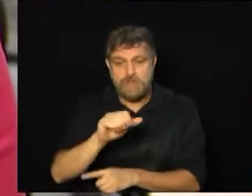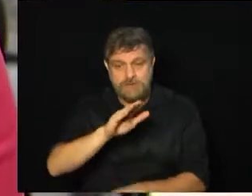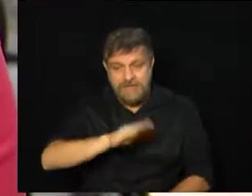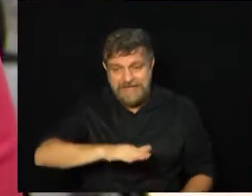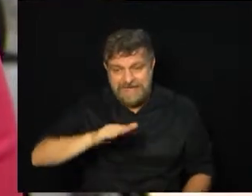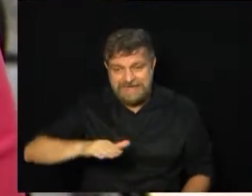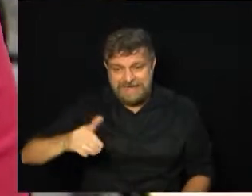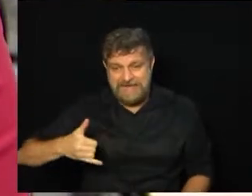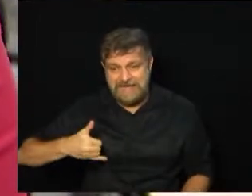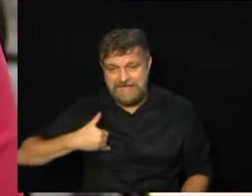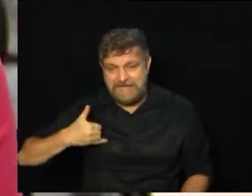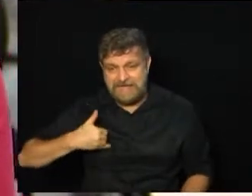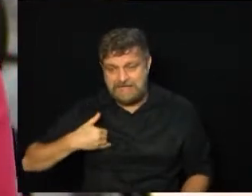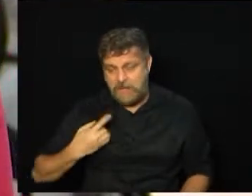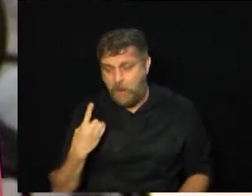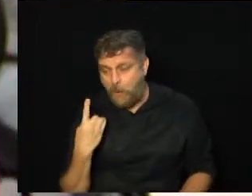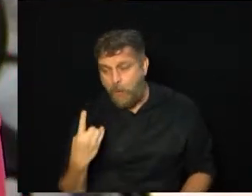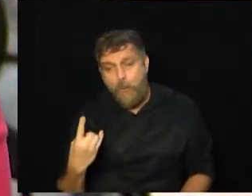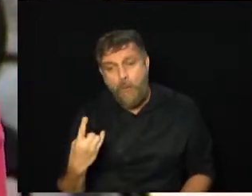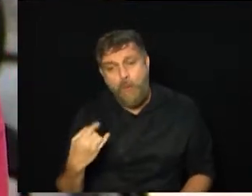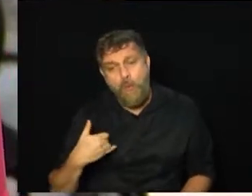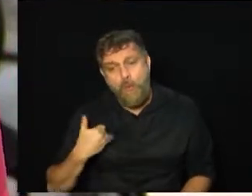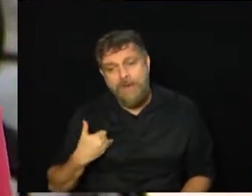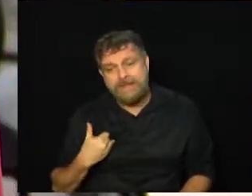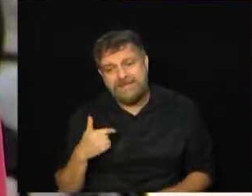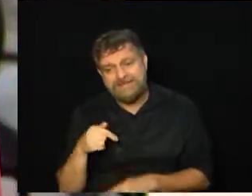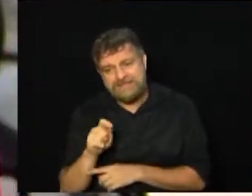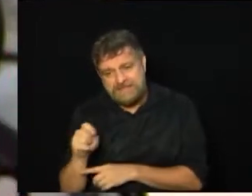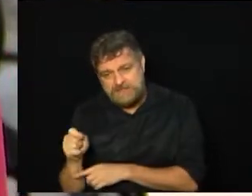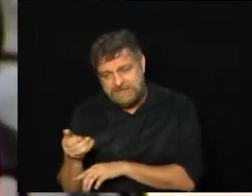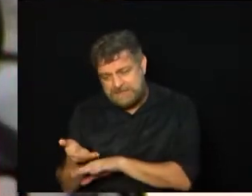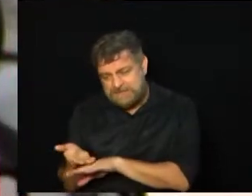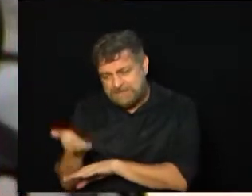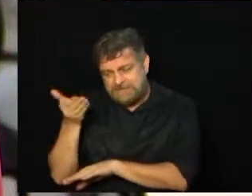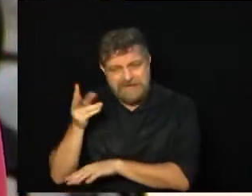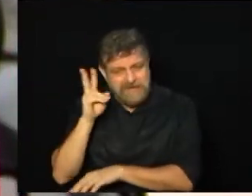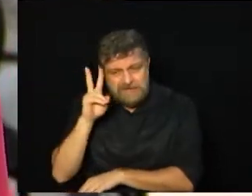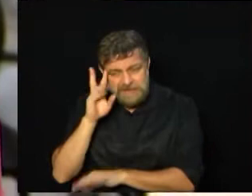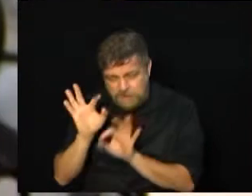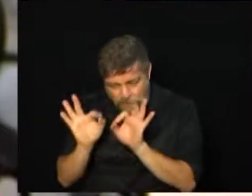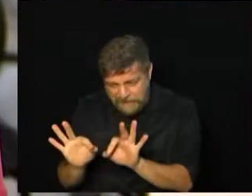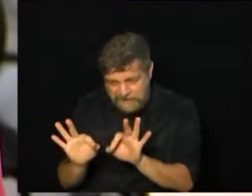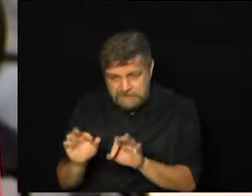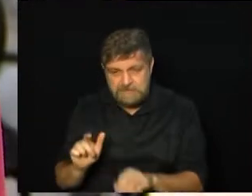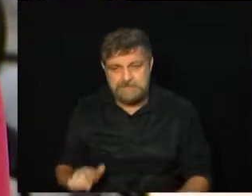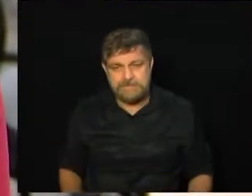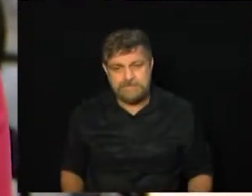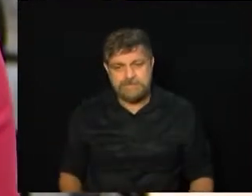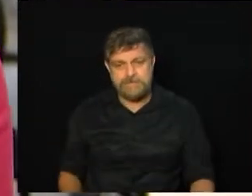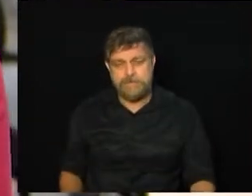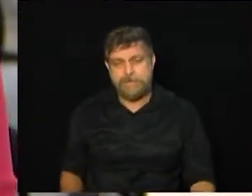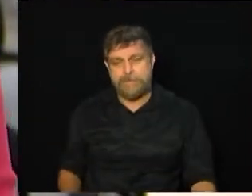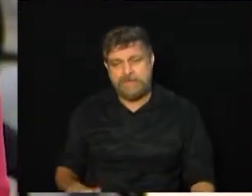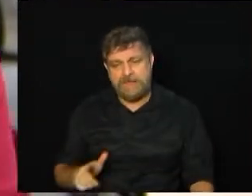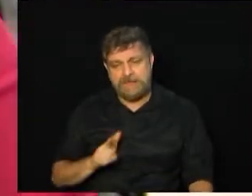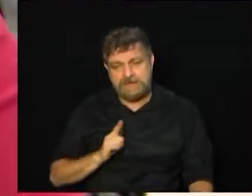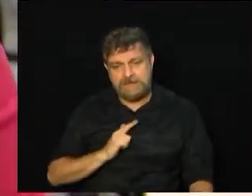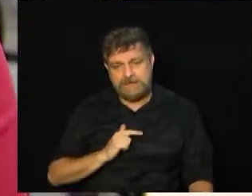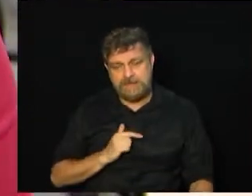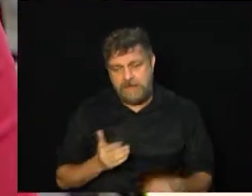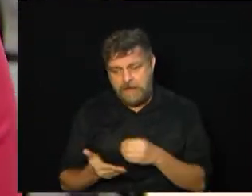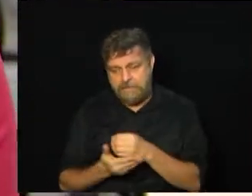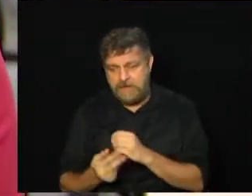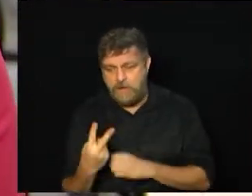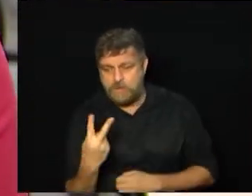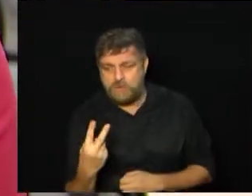com idade um pouco mais de 1 ano, né, que é 1 ano e 7 meses por aí, eu não lembro muito bem, mas é por aí. E tem que ter, no mínimo,